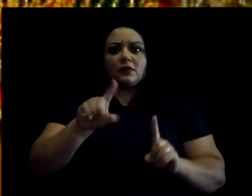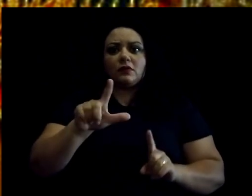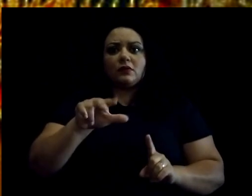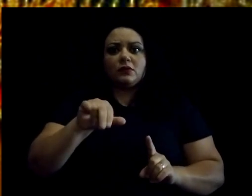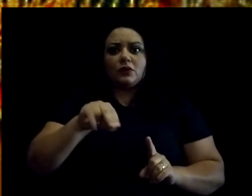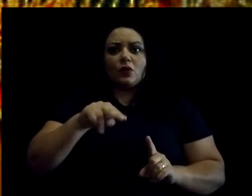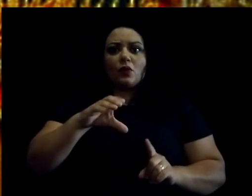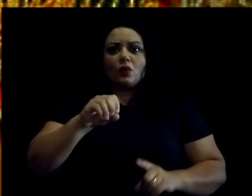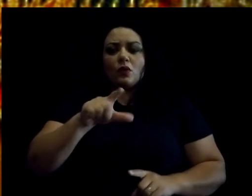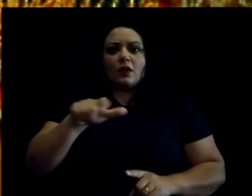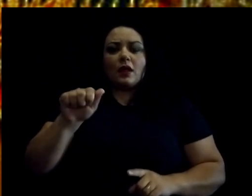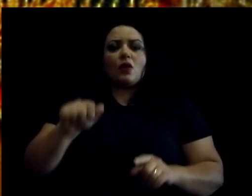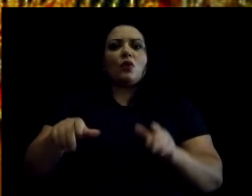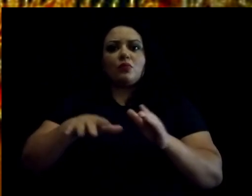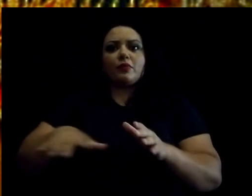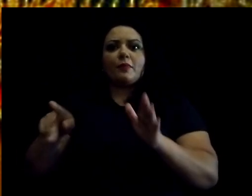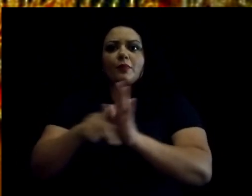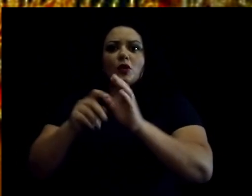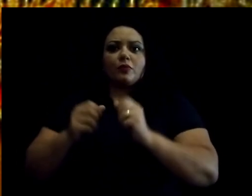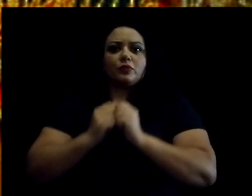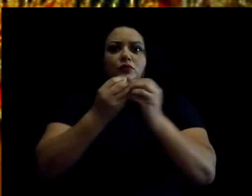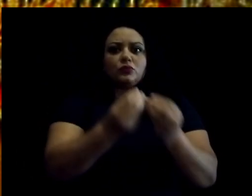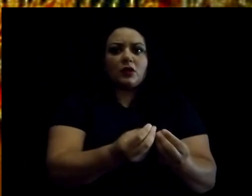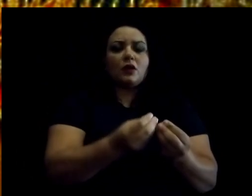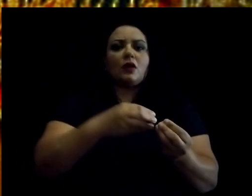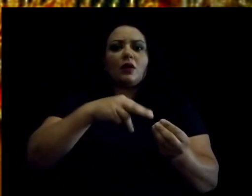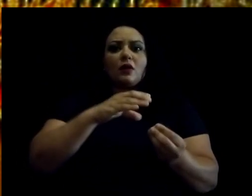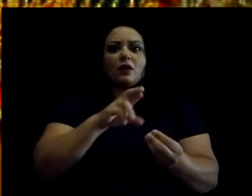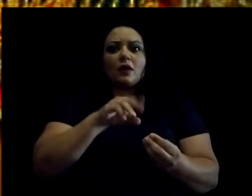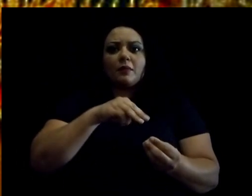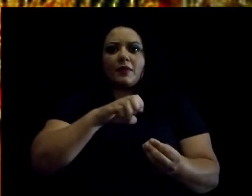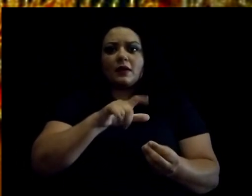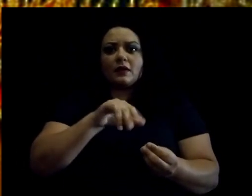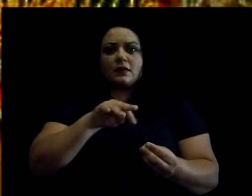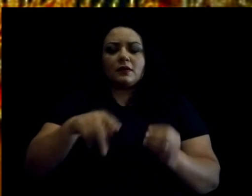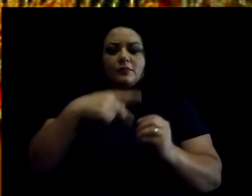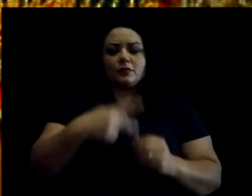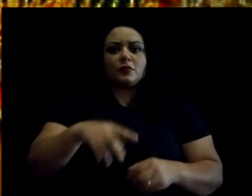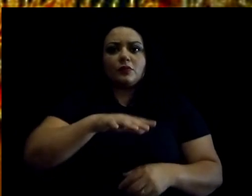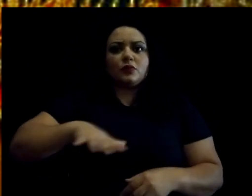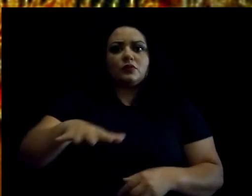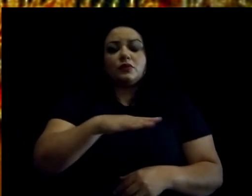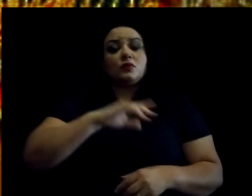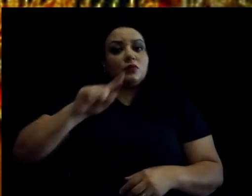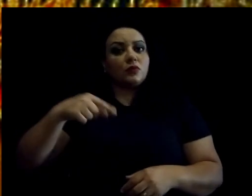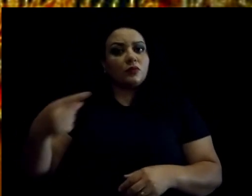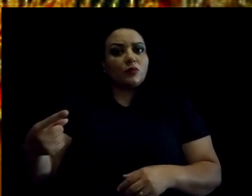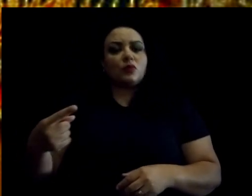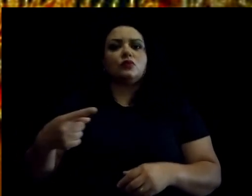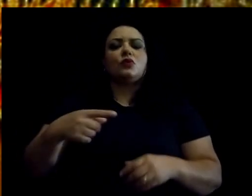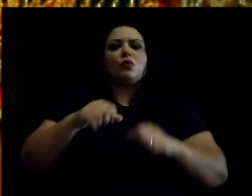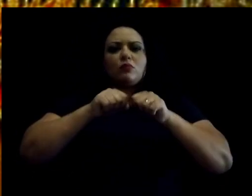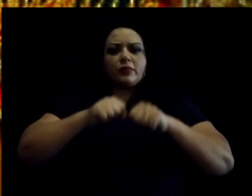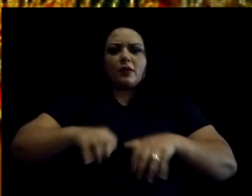Provavelmente teria sido transportada pelos carmelitas, que já estavam estabelecidos na região. A partir daí,